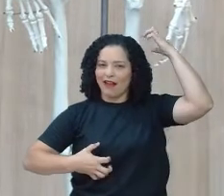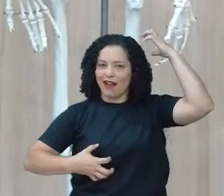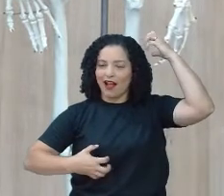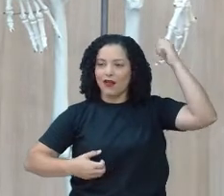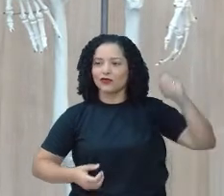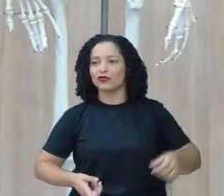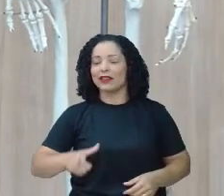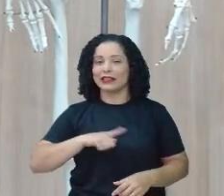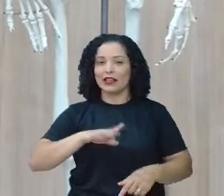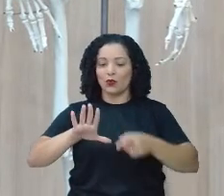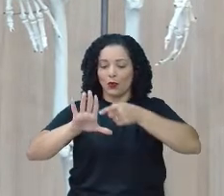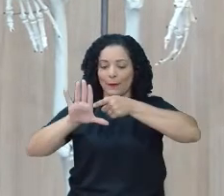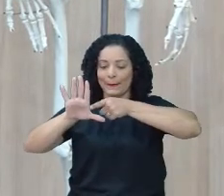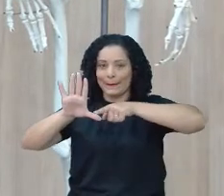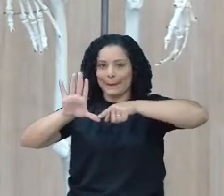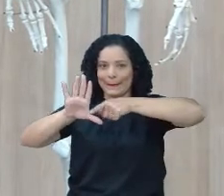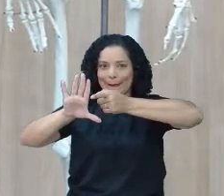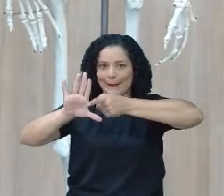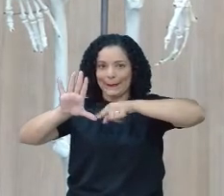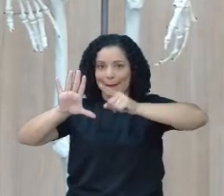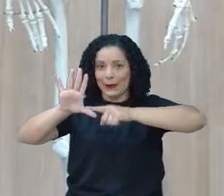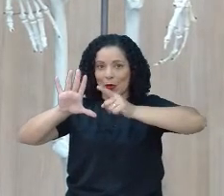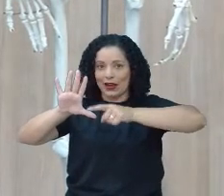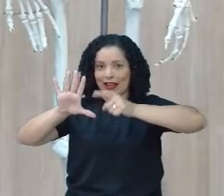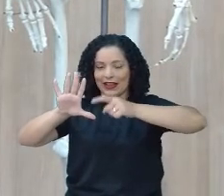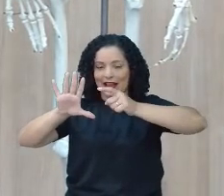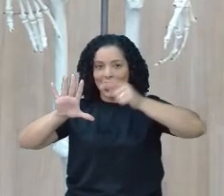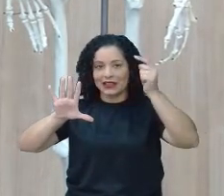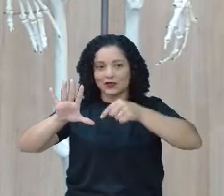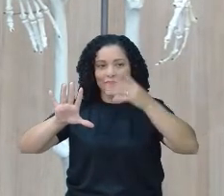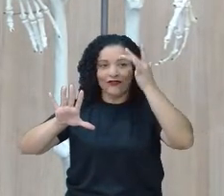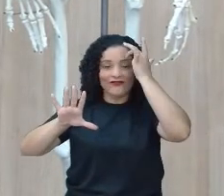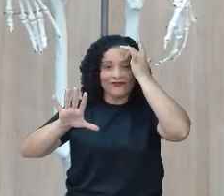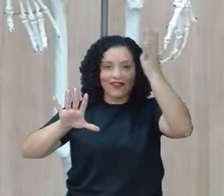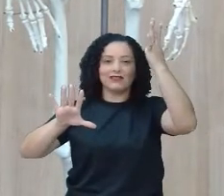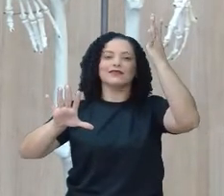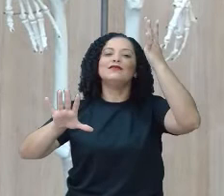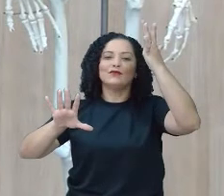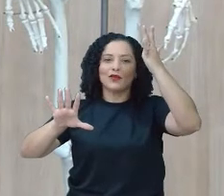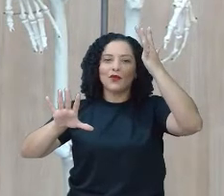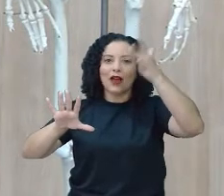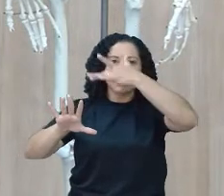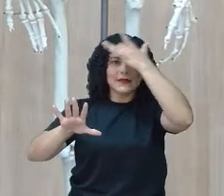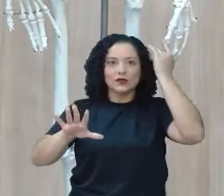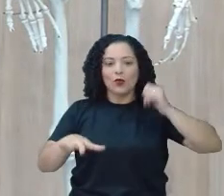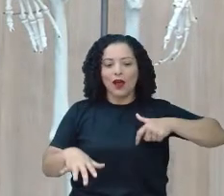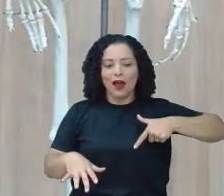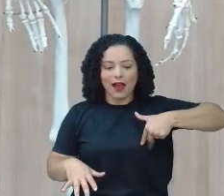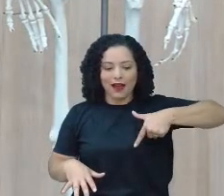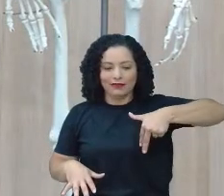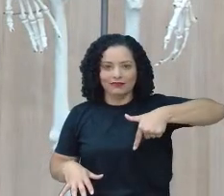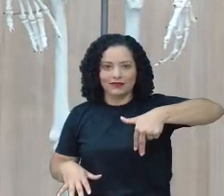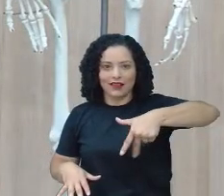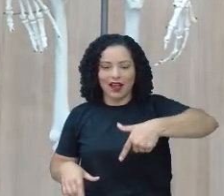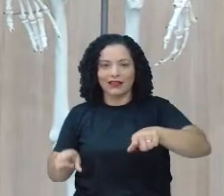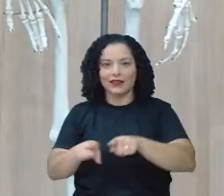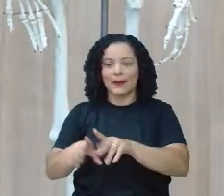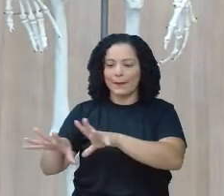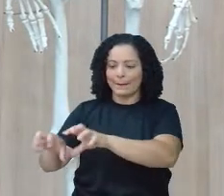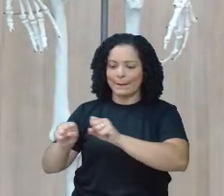nós temos o polegar opositor. Isso facilitou bastante ao homem caminhar e